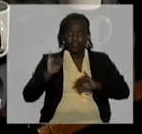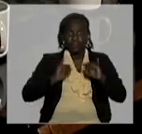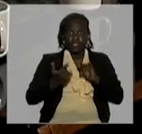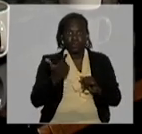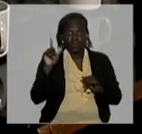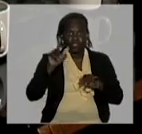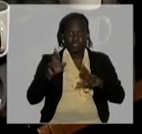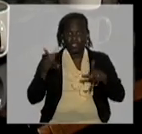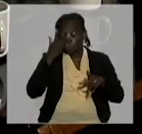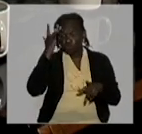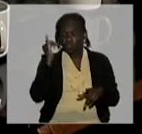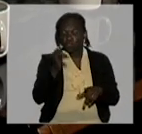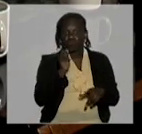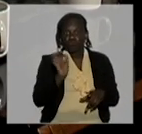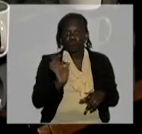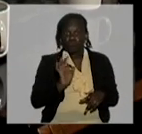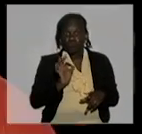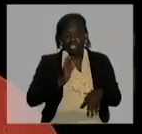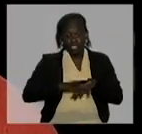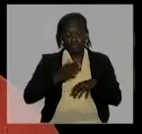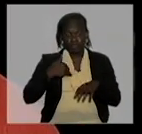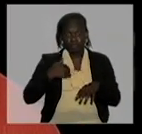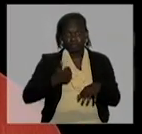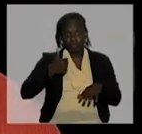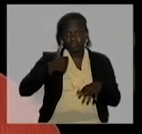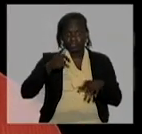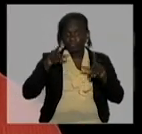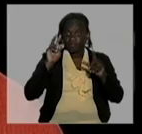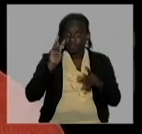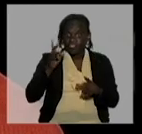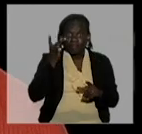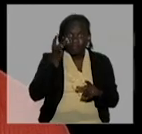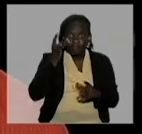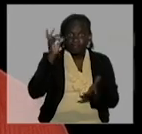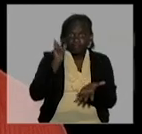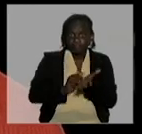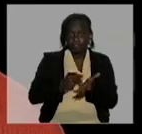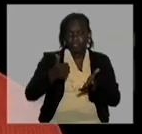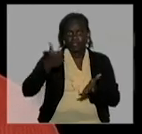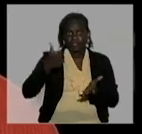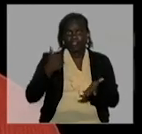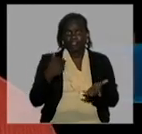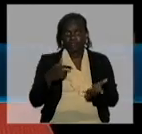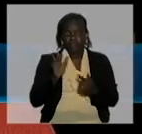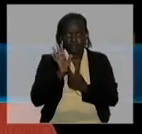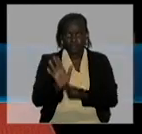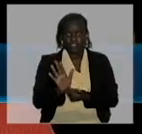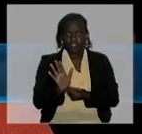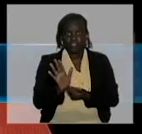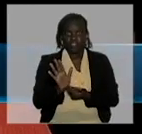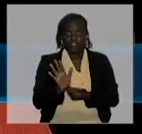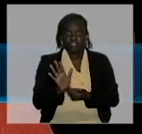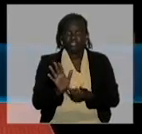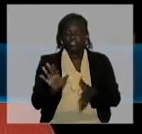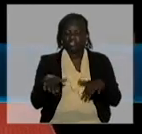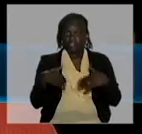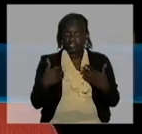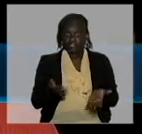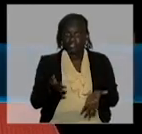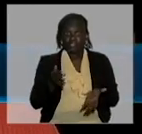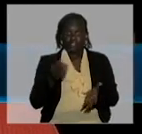de dar uma outra informação que ainda não foi dada, né? De mostrar uma outra realidade que ainda não foi mostrada,